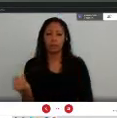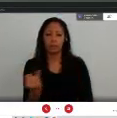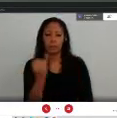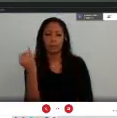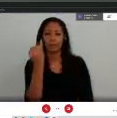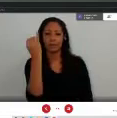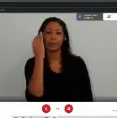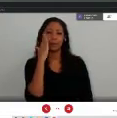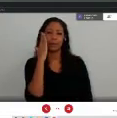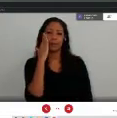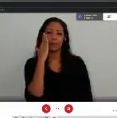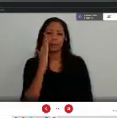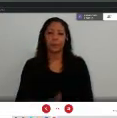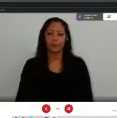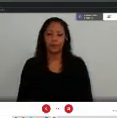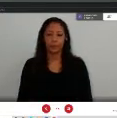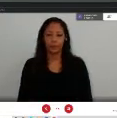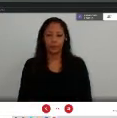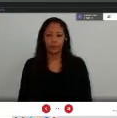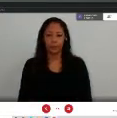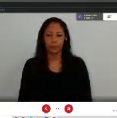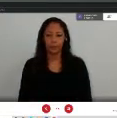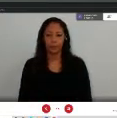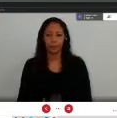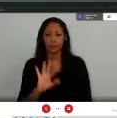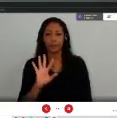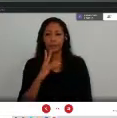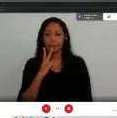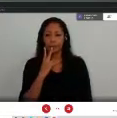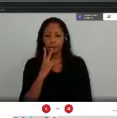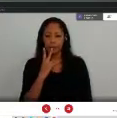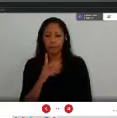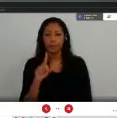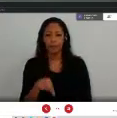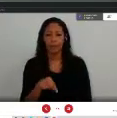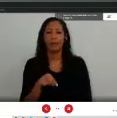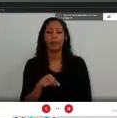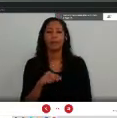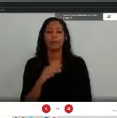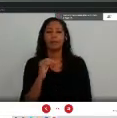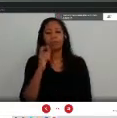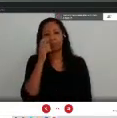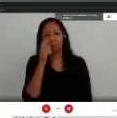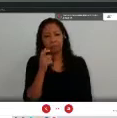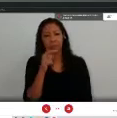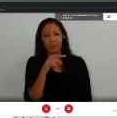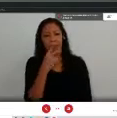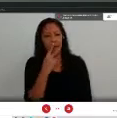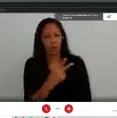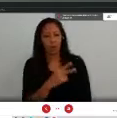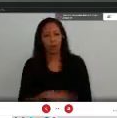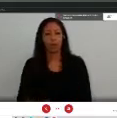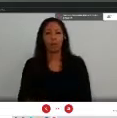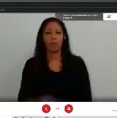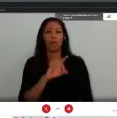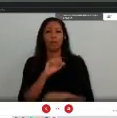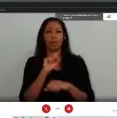Notei alguns pontos aqui. Uma coisa interessante, vereador, que o senhor falou, é que, infelizmente, o vírus, ele não